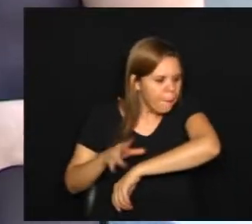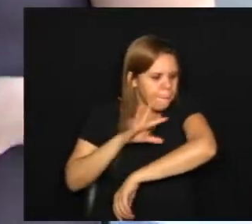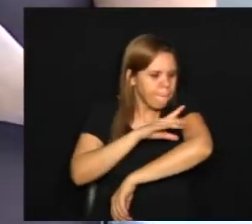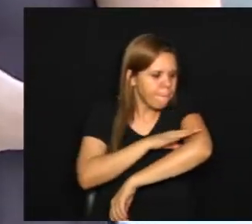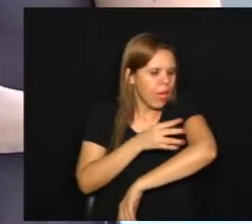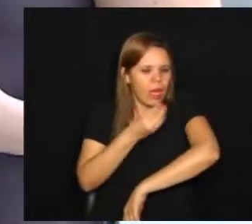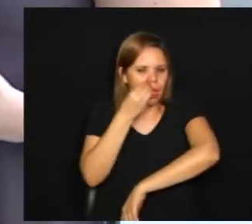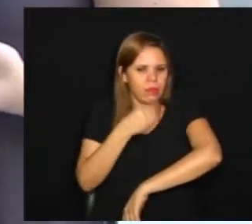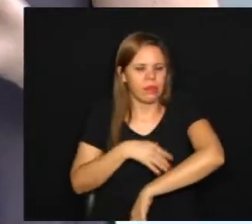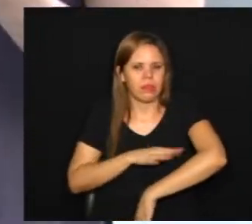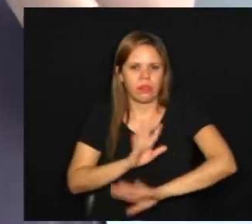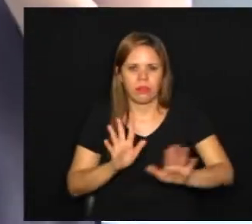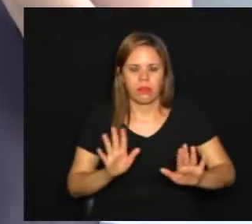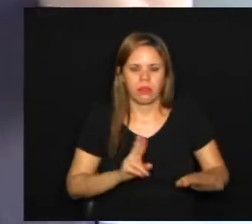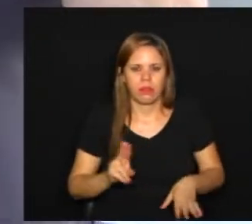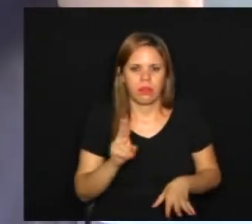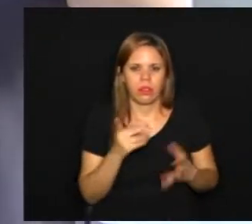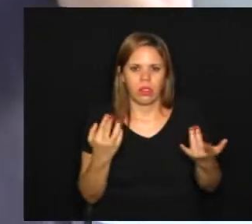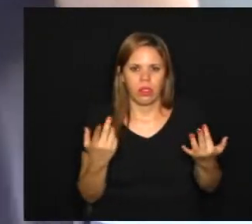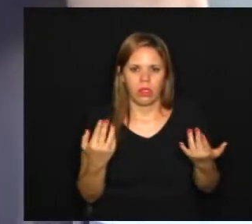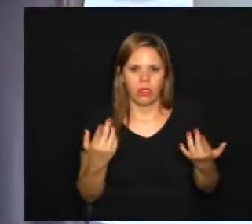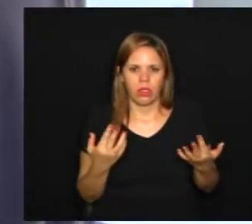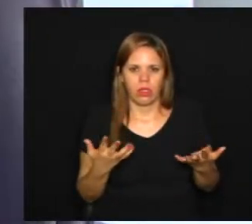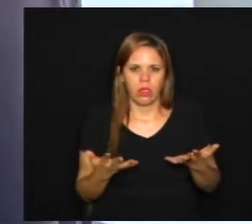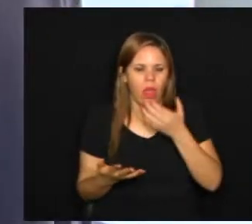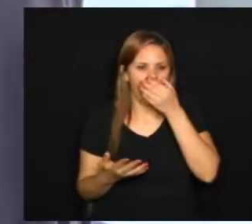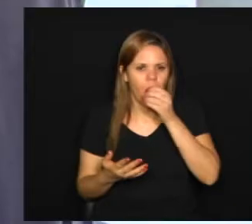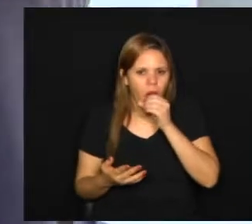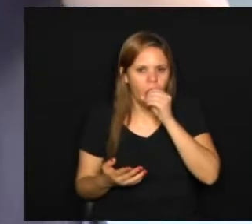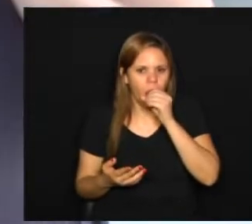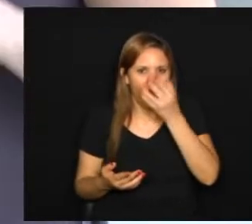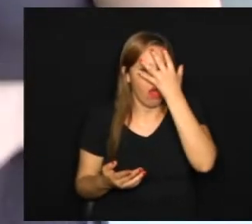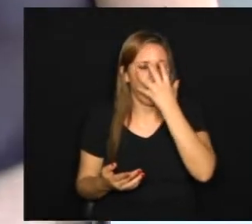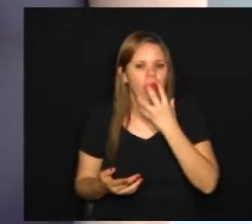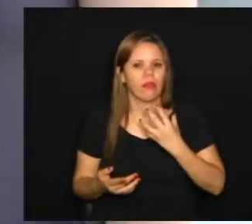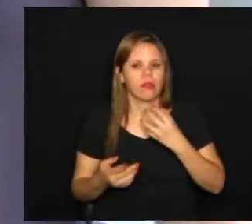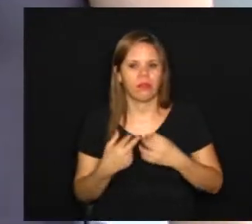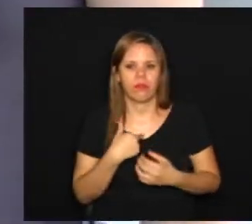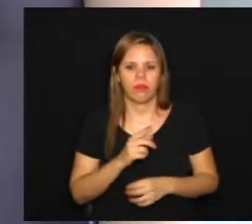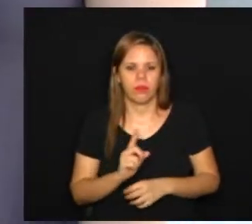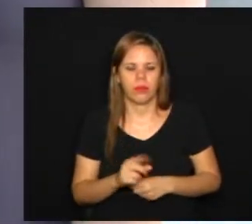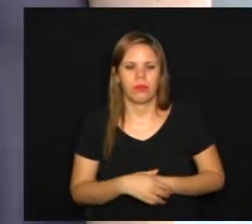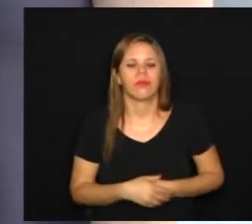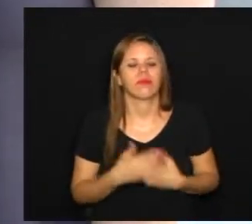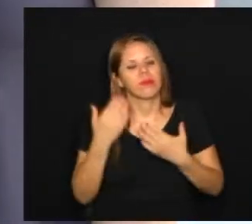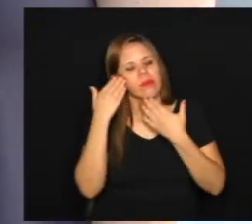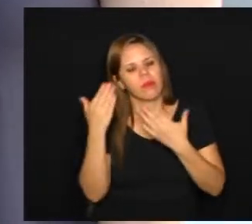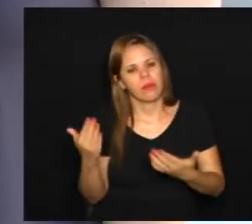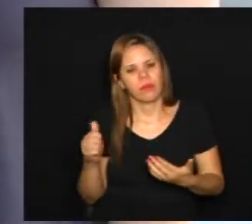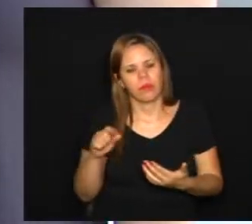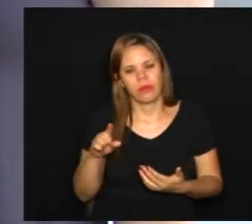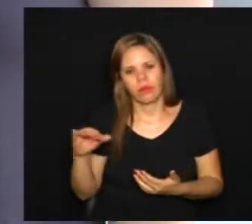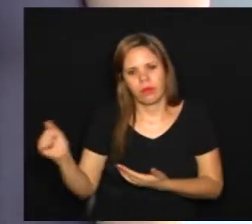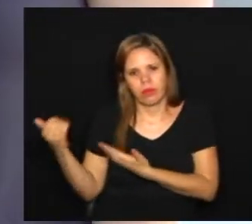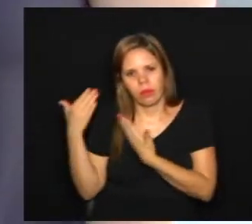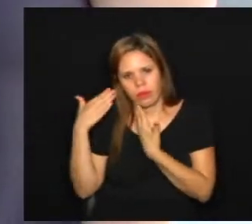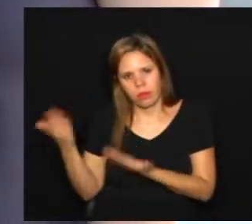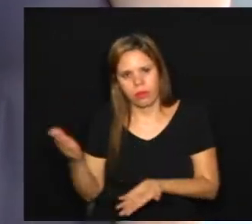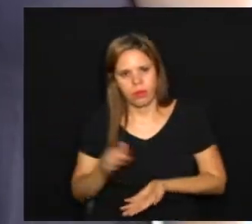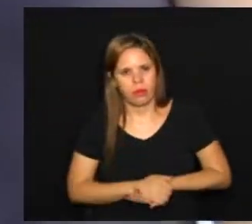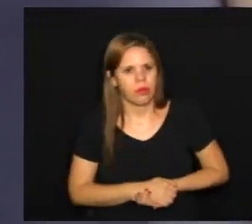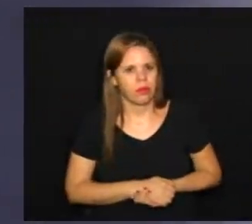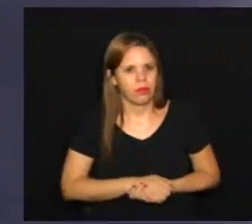Está valendo aquele gesto de espirrar no antebraço? Isso, a gente fala para espirrar no antebraço, que é